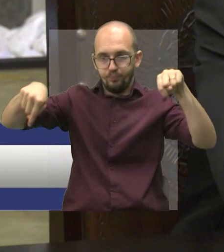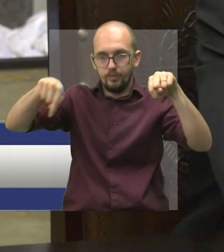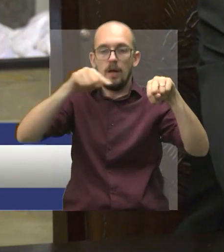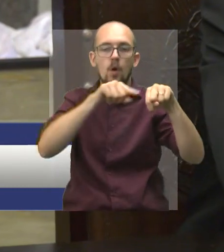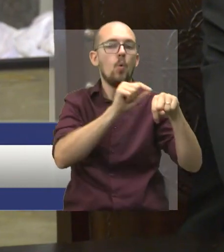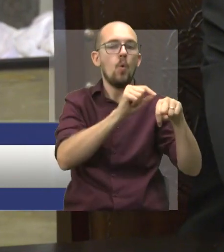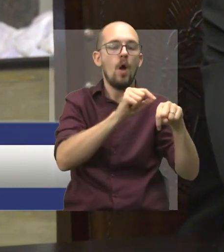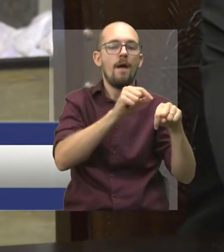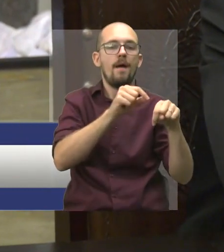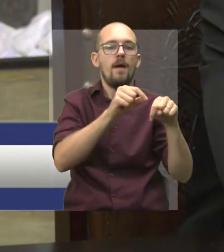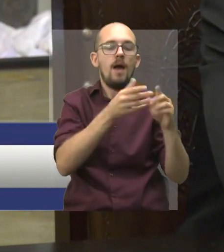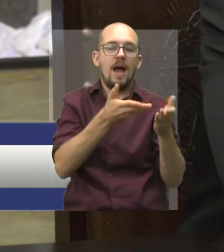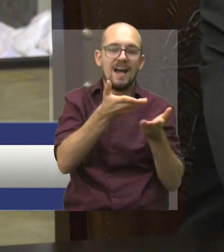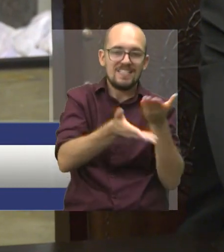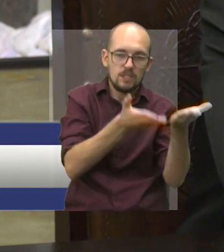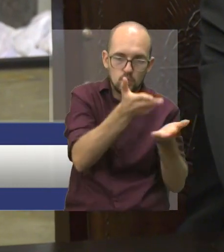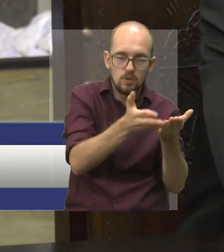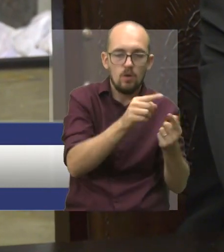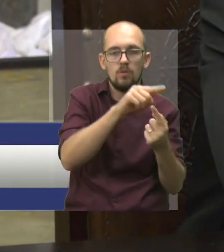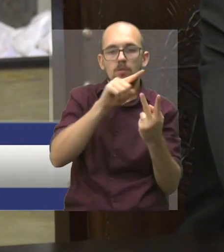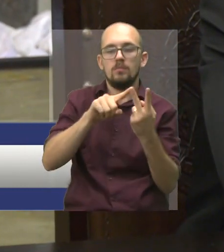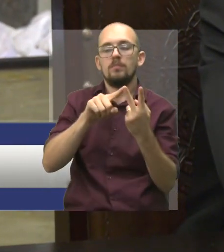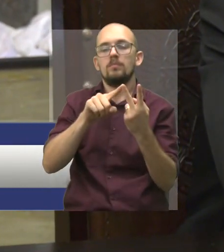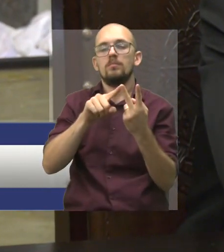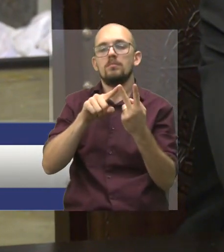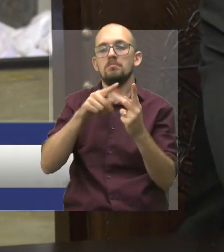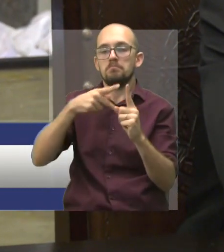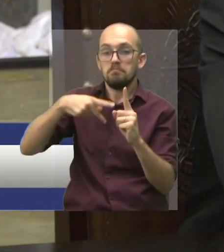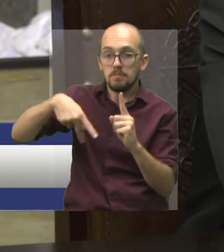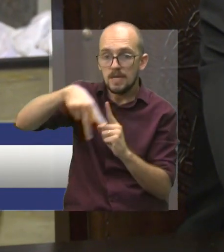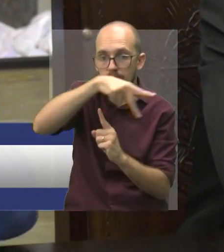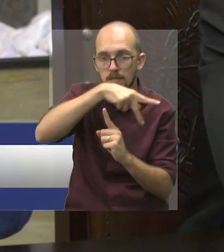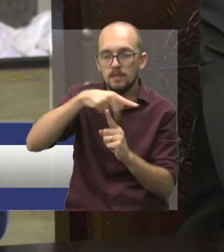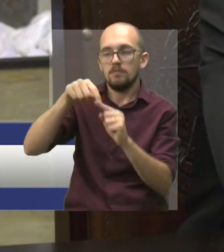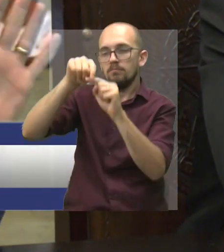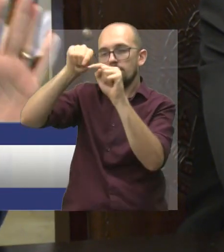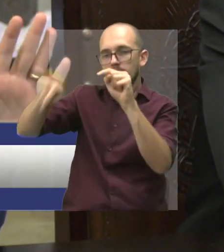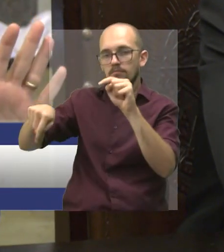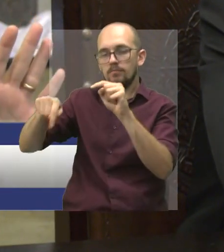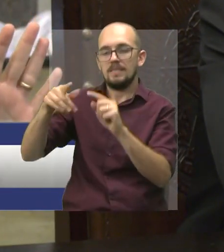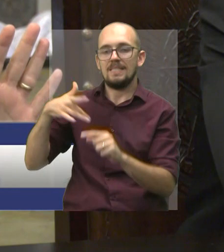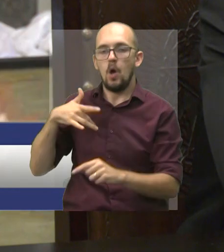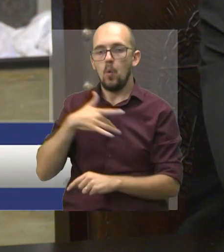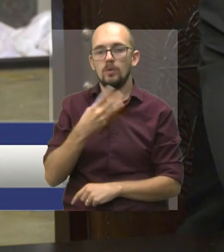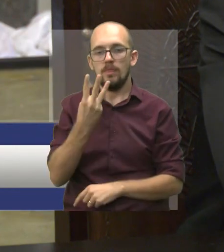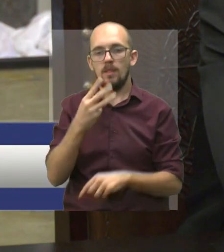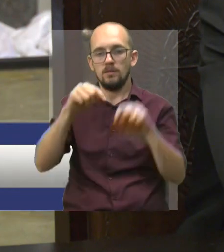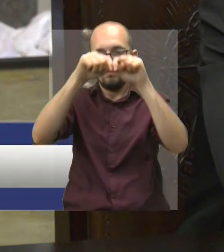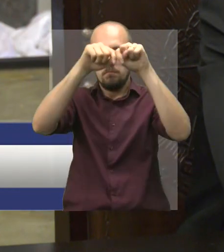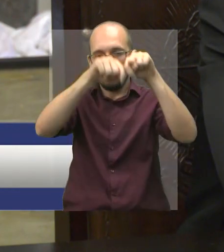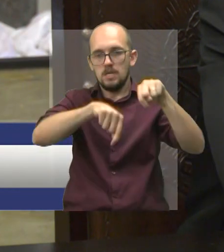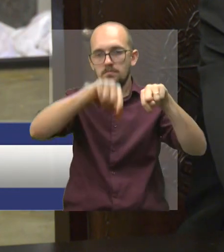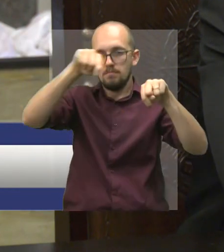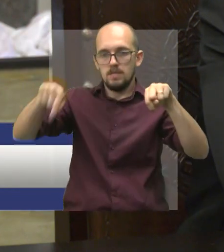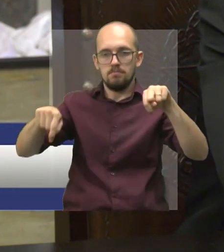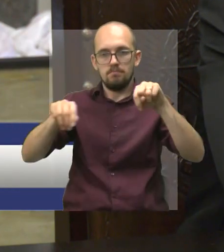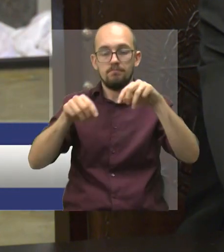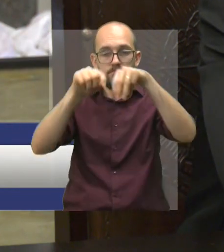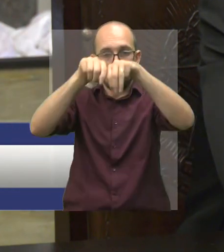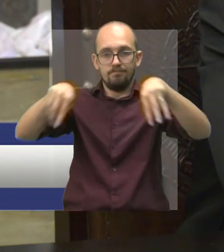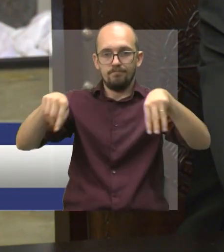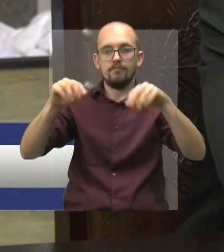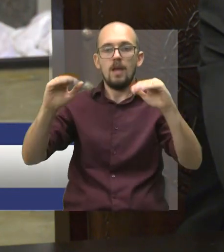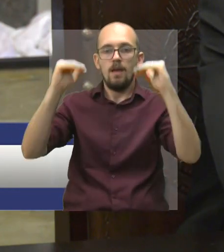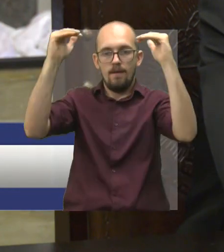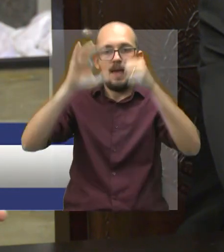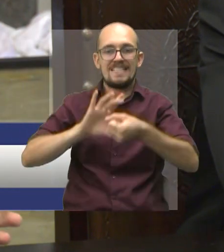social, pela previdência social e pela saúde. Tá? Ponto fundamental. E dizer para